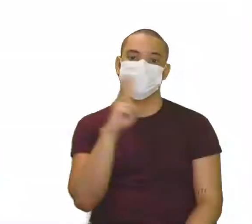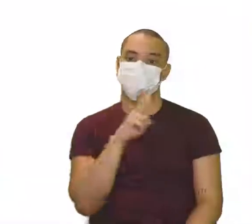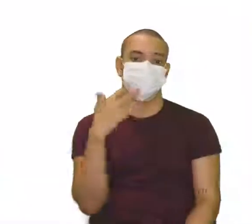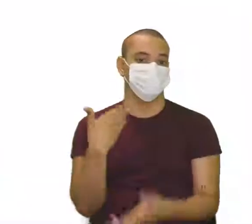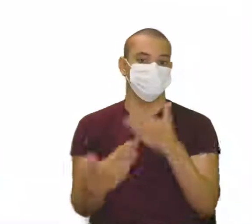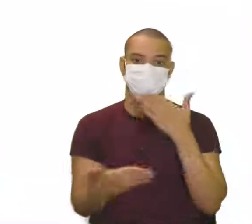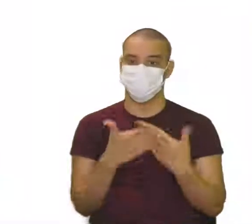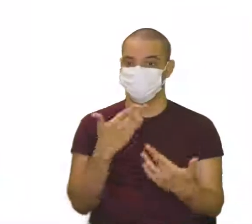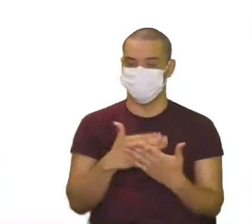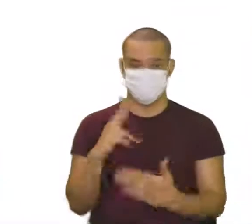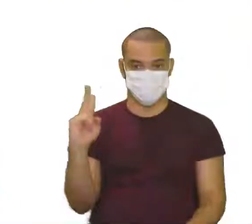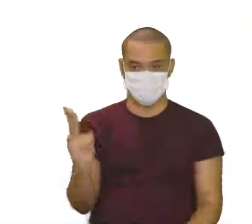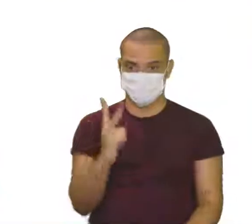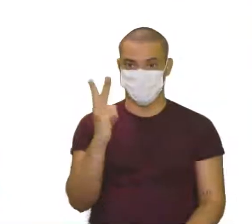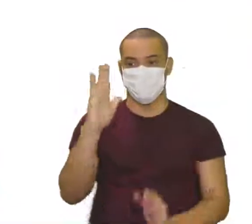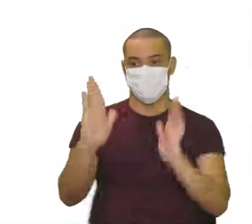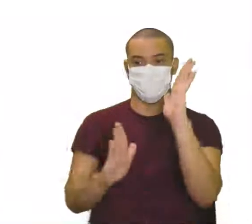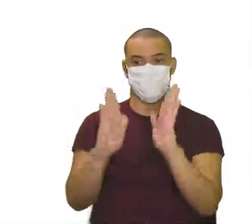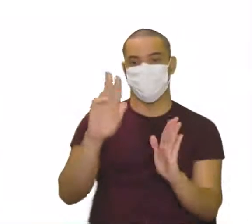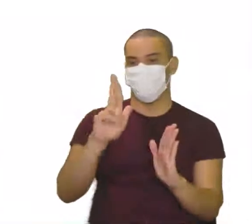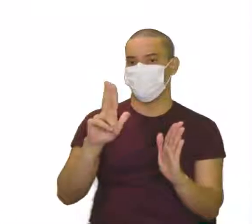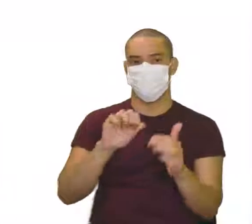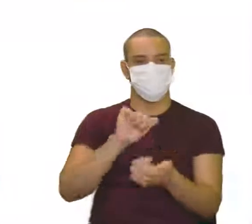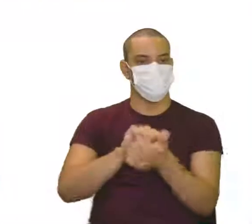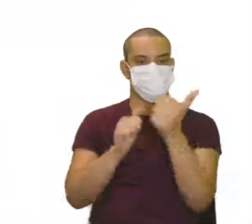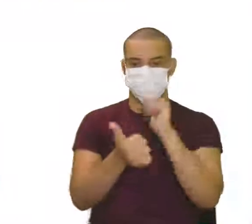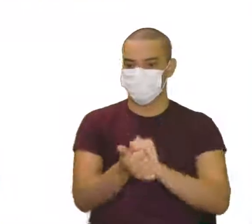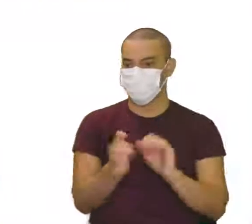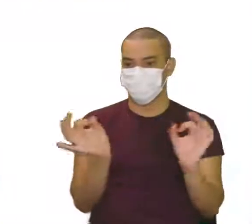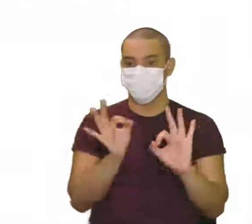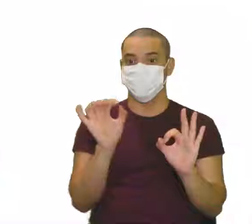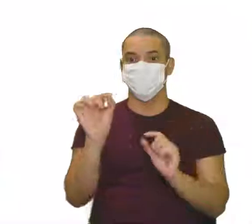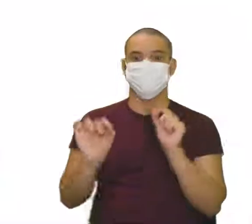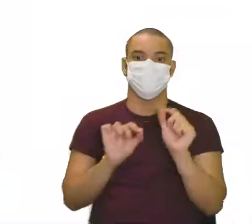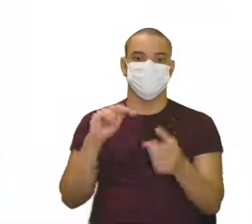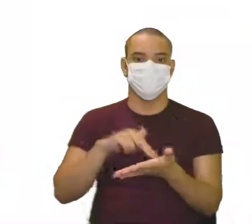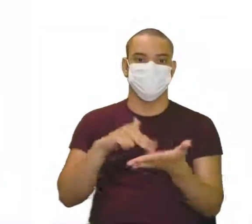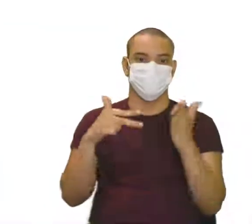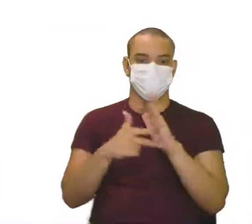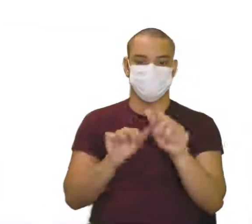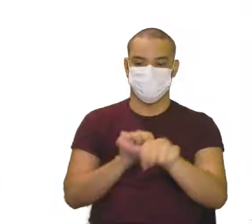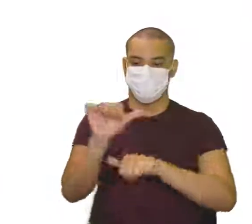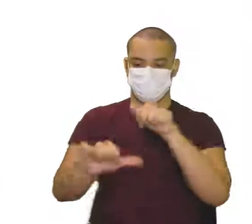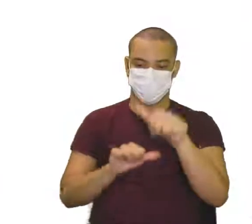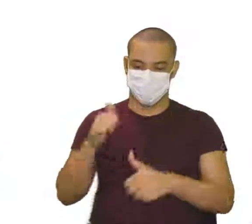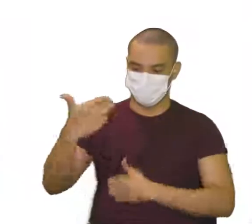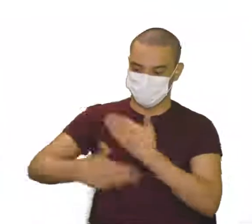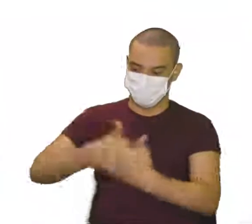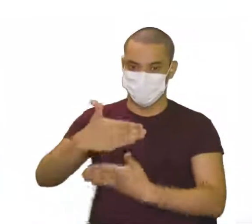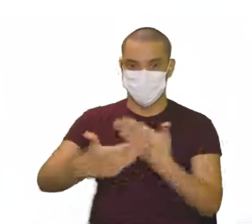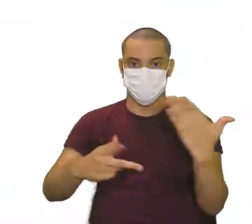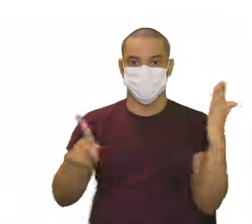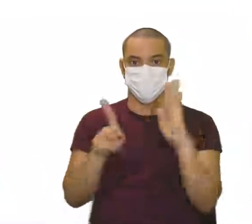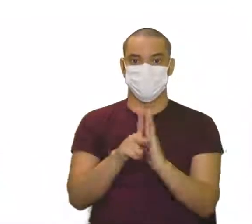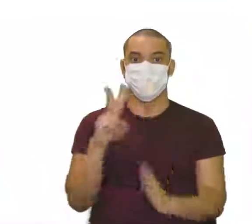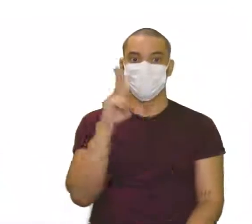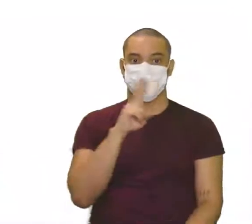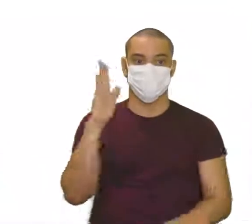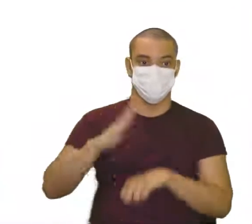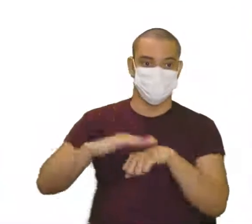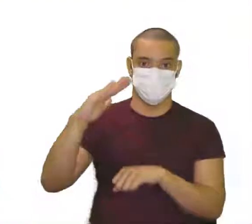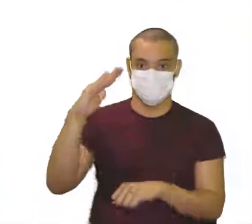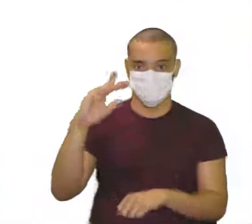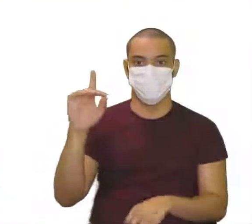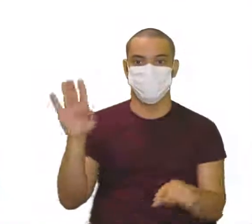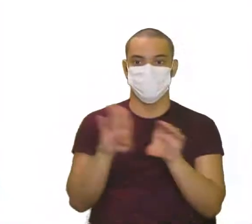seja o seu valor. O período não será alterado, o que vai mudar é o tamanho da trajetória para velocidades maiores e